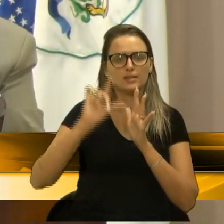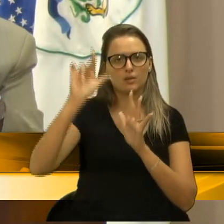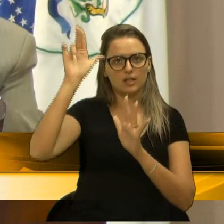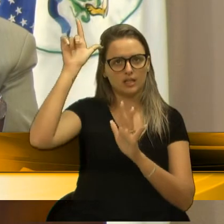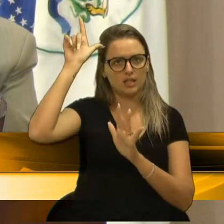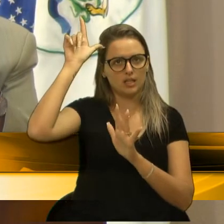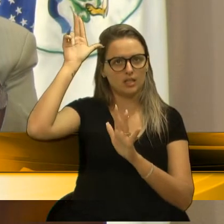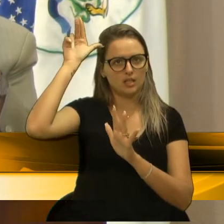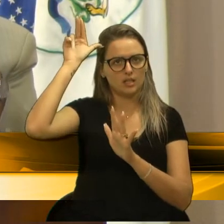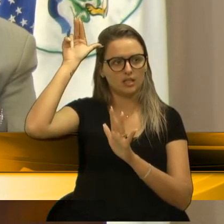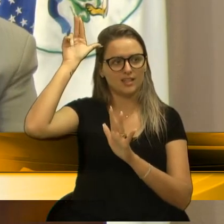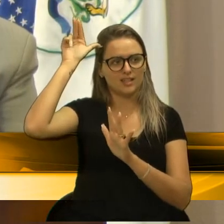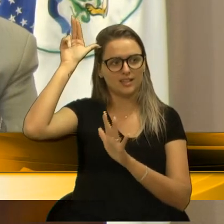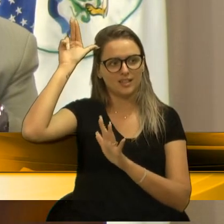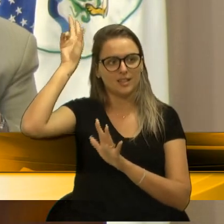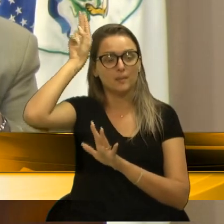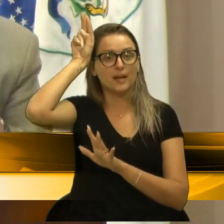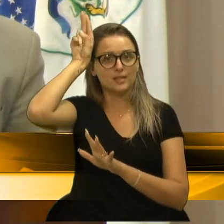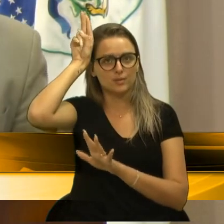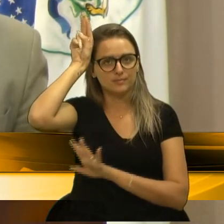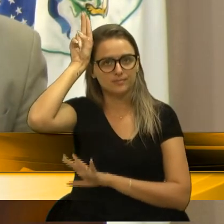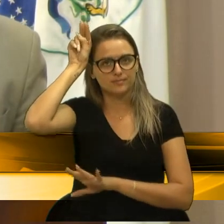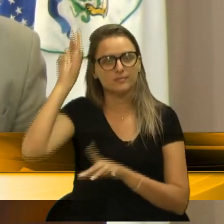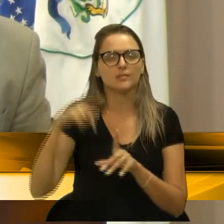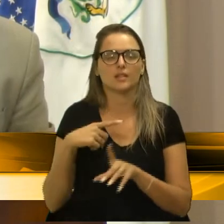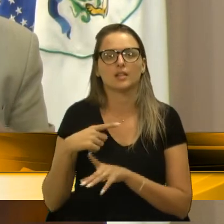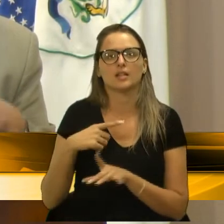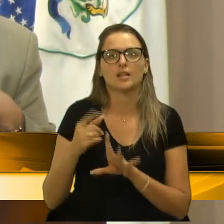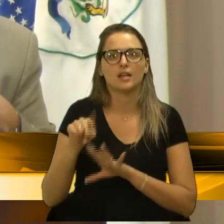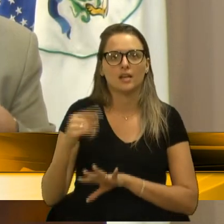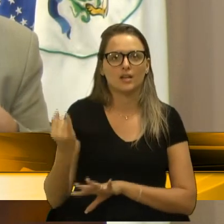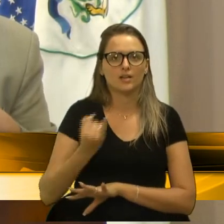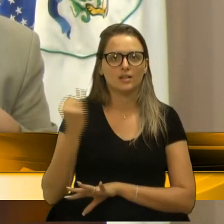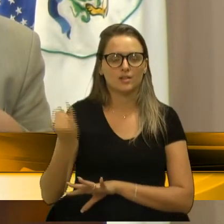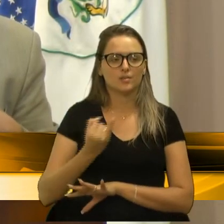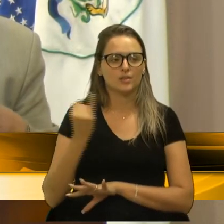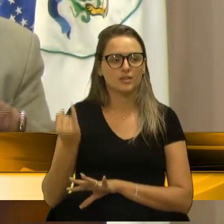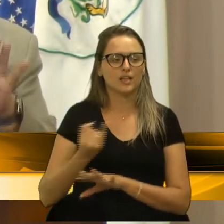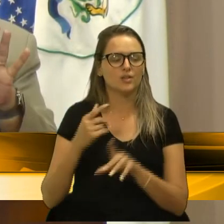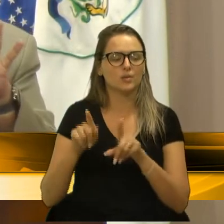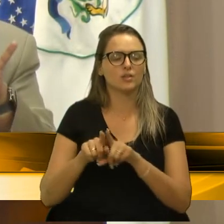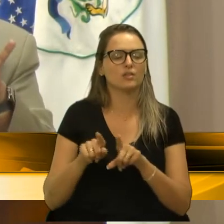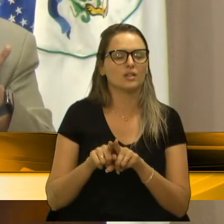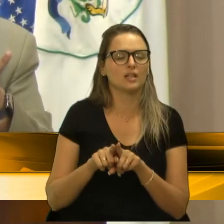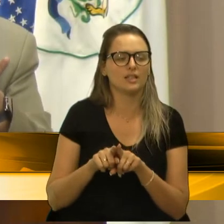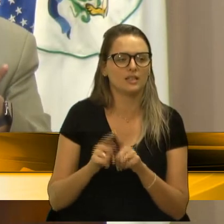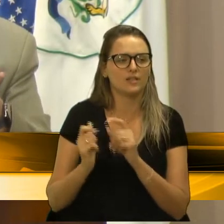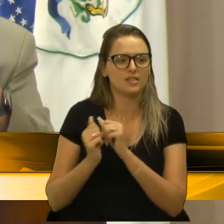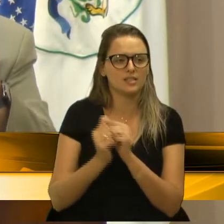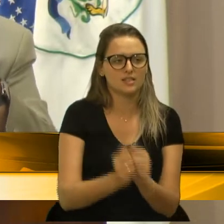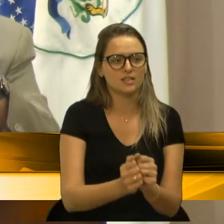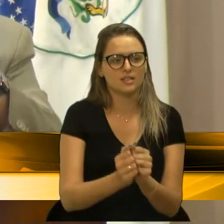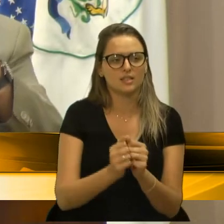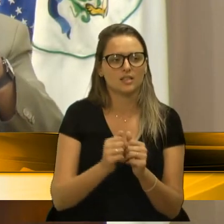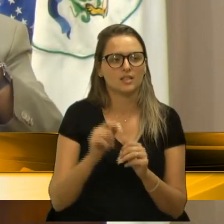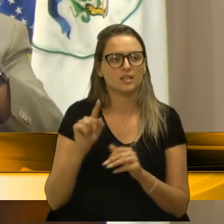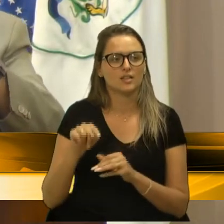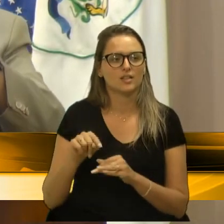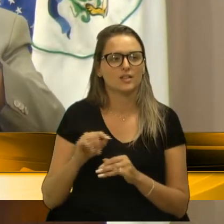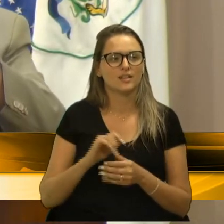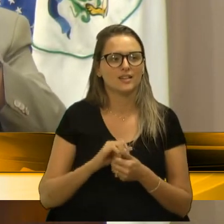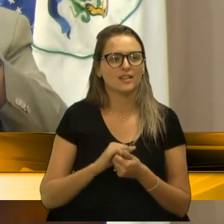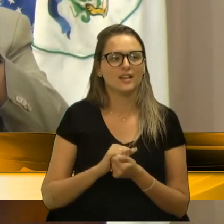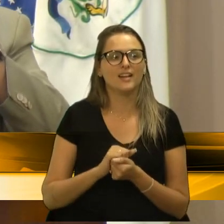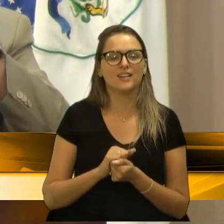relembrarmos o quanto é importante as reflexões e o desenvolvimento do ser humano na sua integridade, né? Corpo, mente e